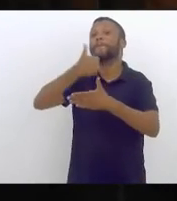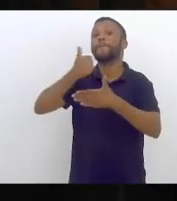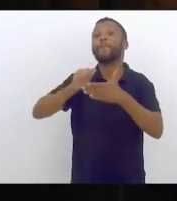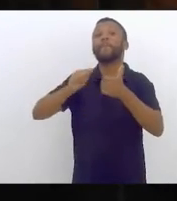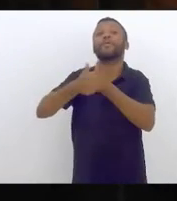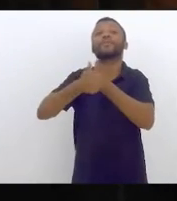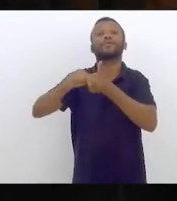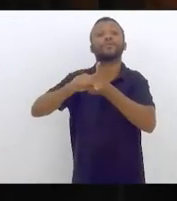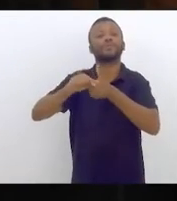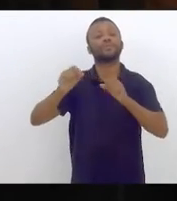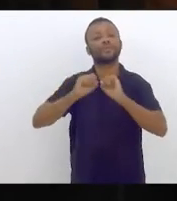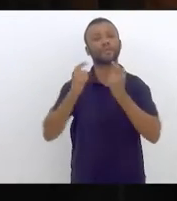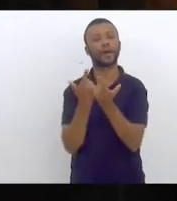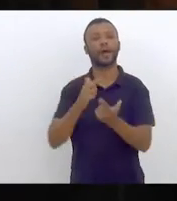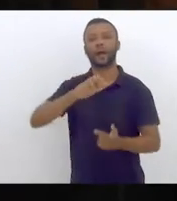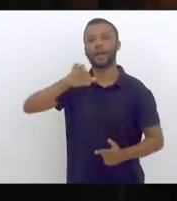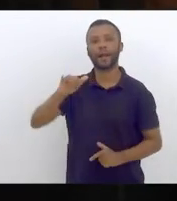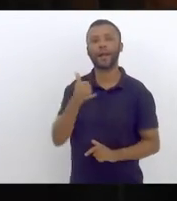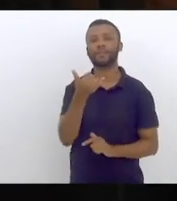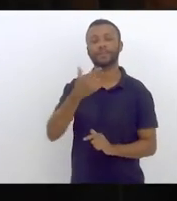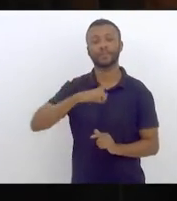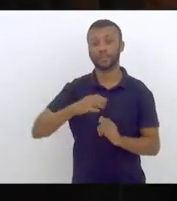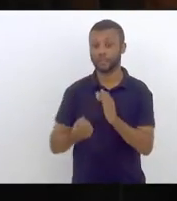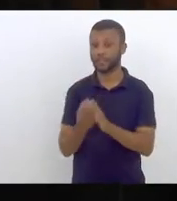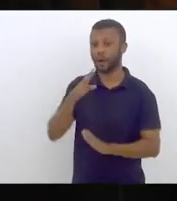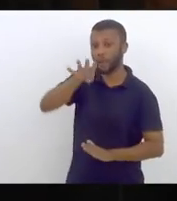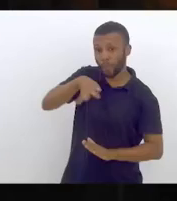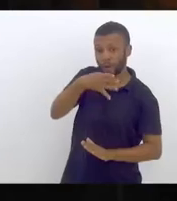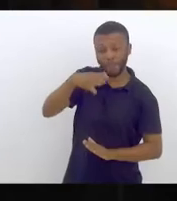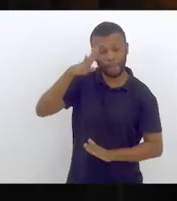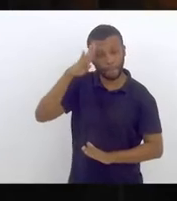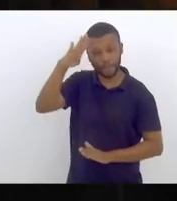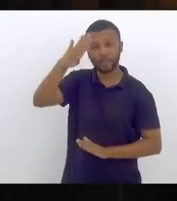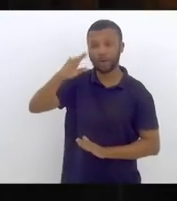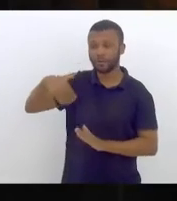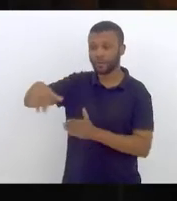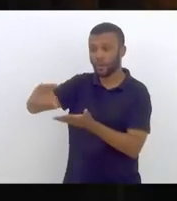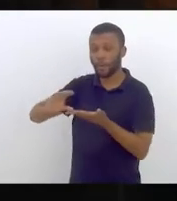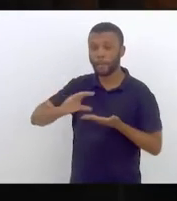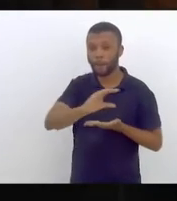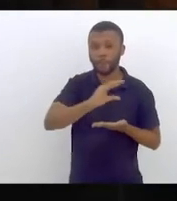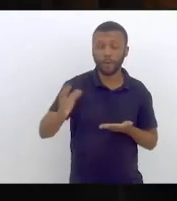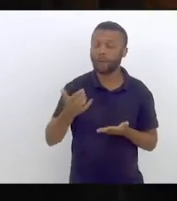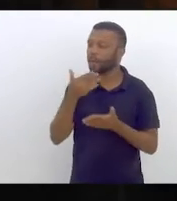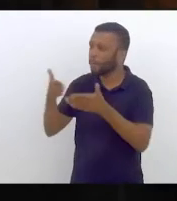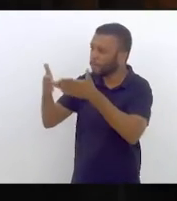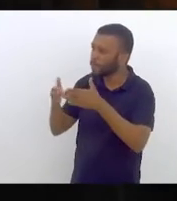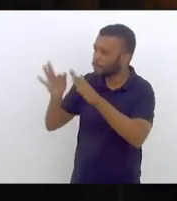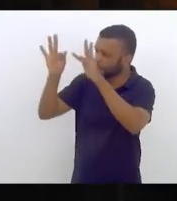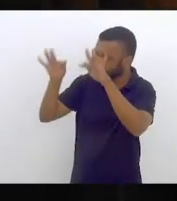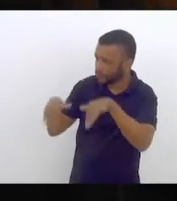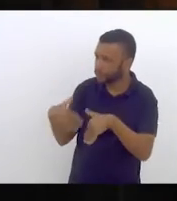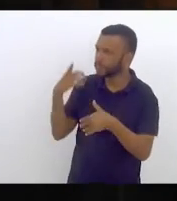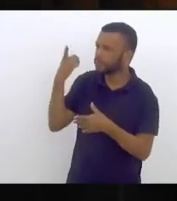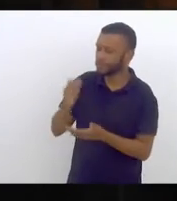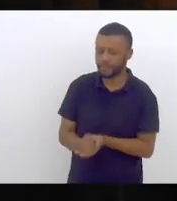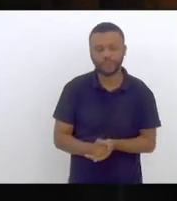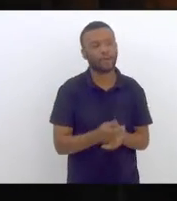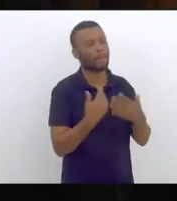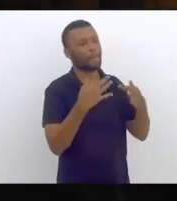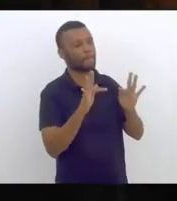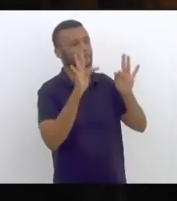de transferência de renda do Estado do Rio de Janeiro. Então, para concluir, por favor, deputada. Para